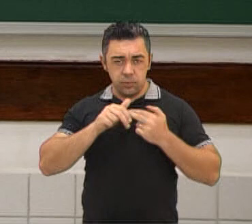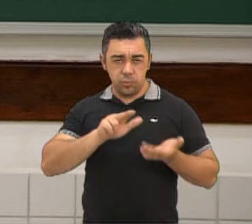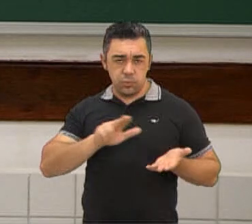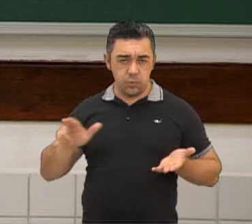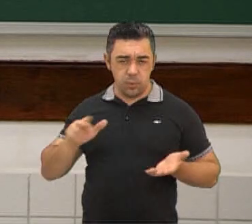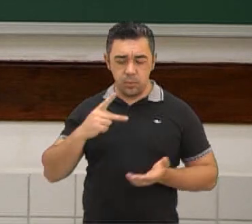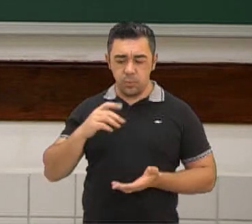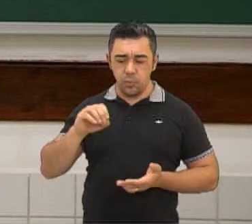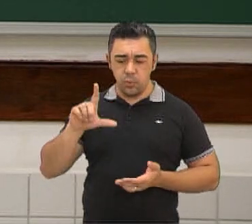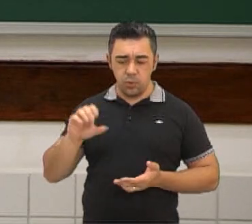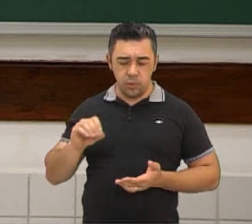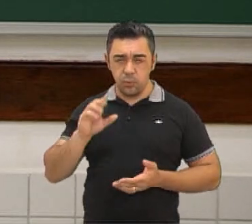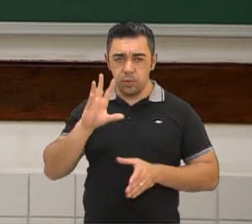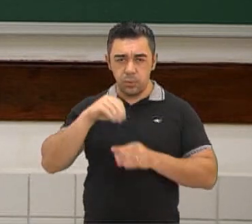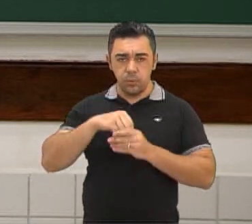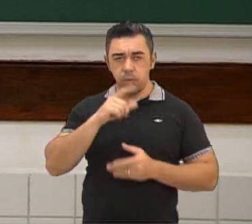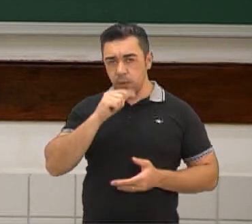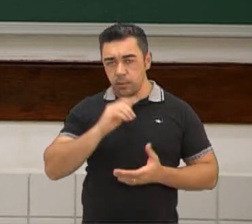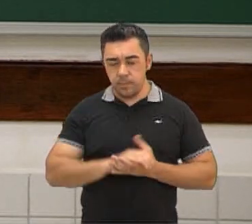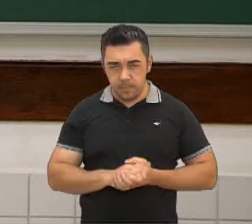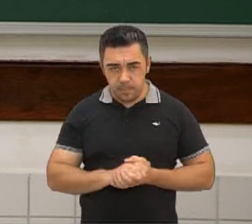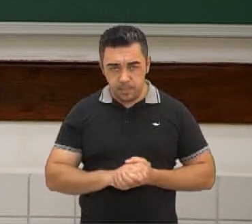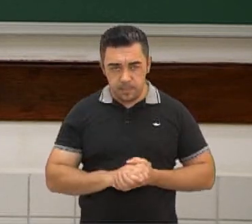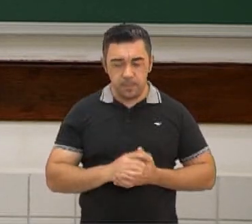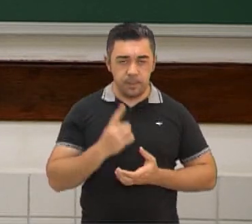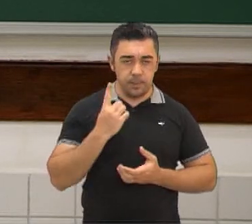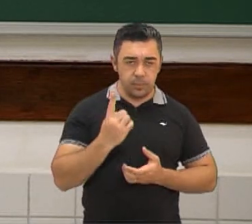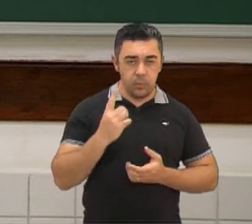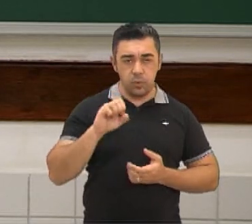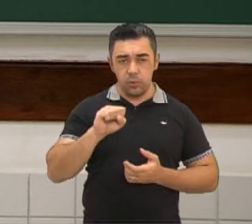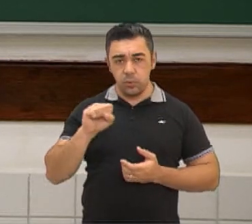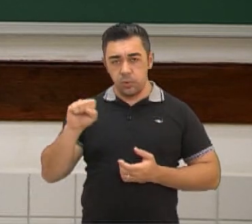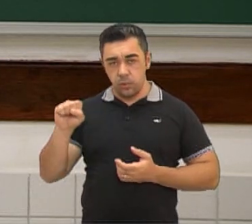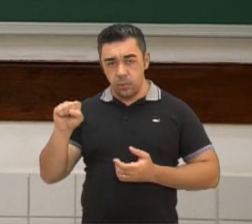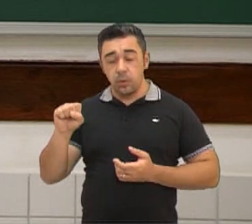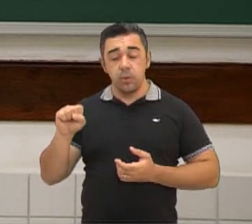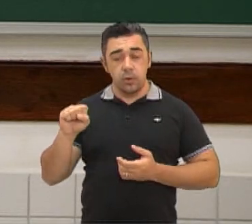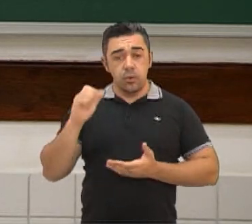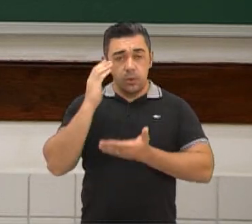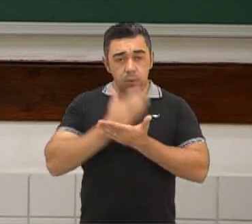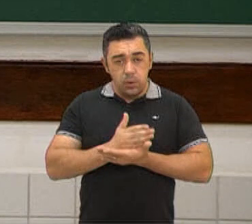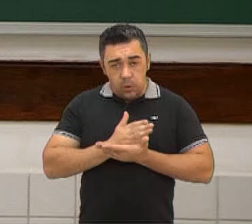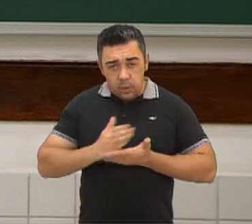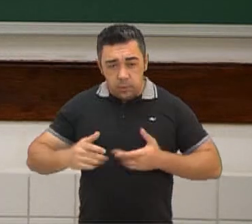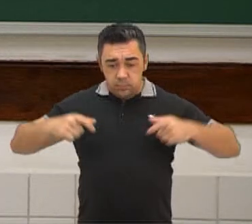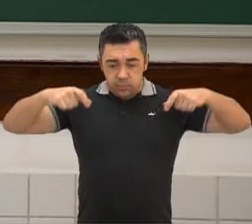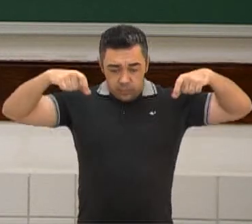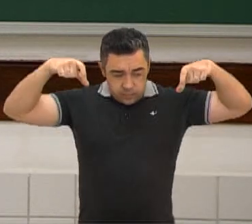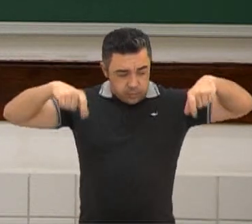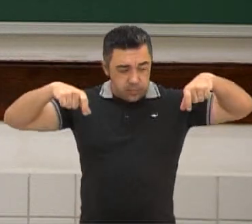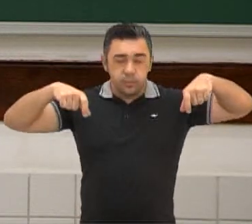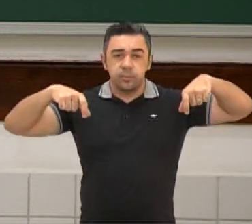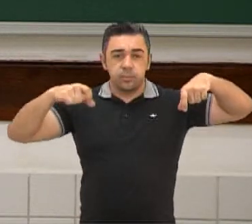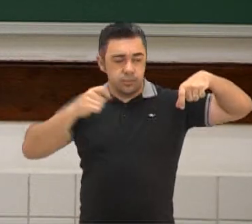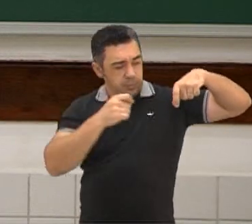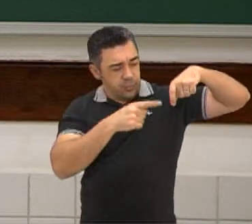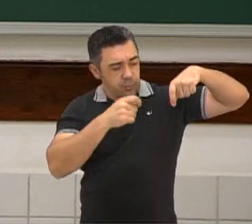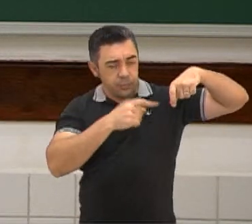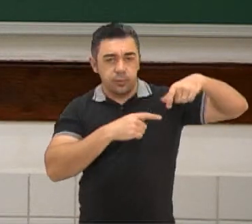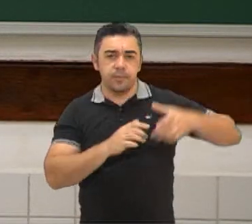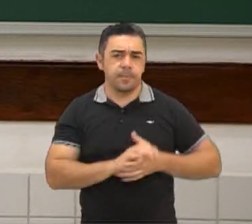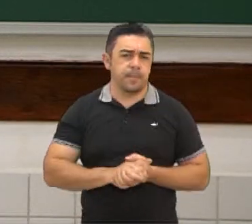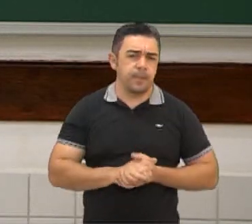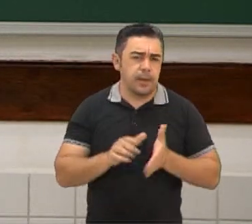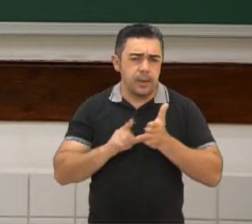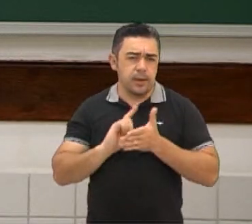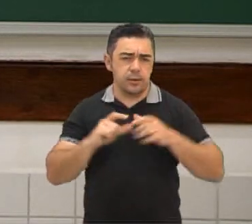polo aquático. Mas, em 1988, ele recebeu o gol, tá? Antes